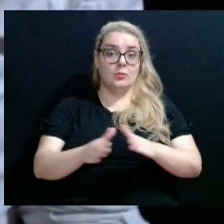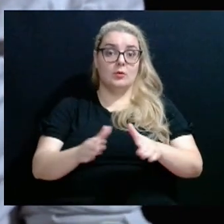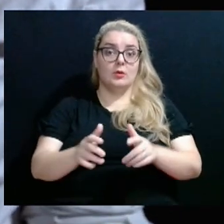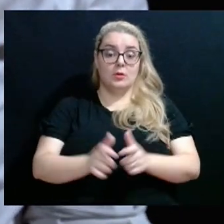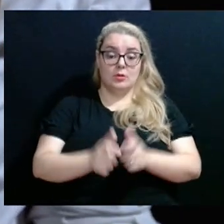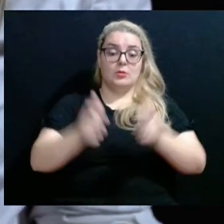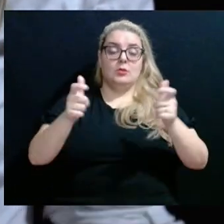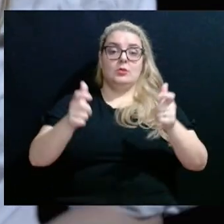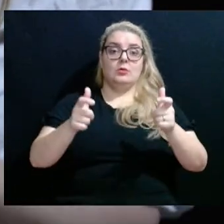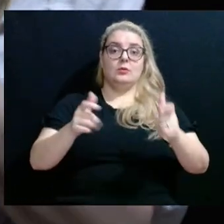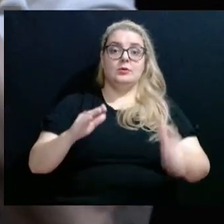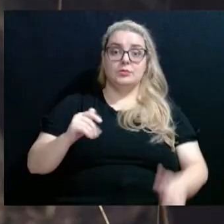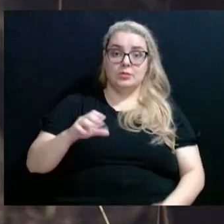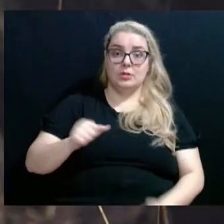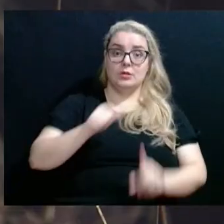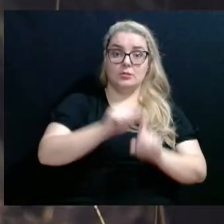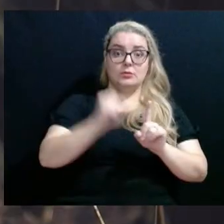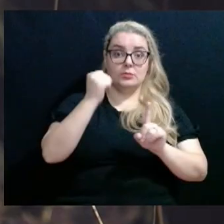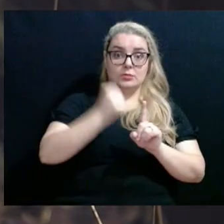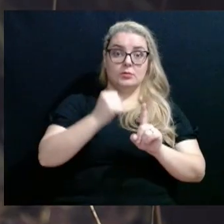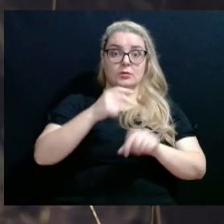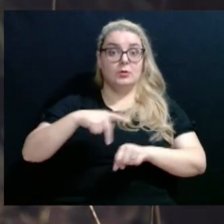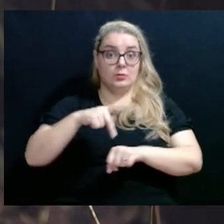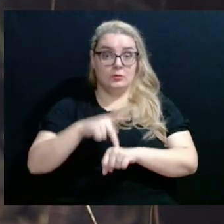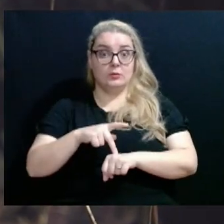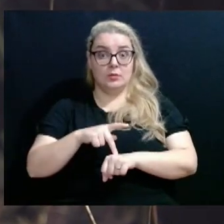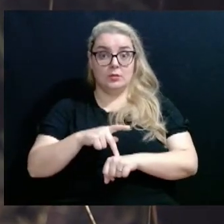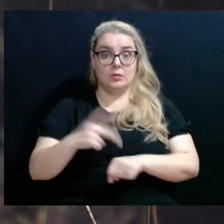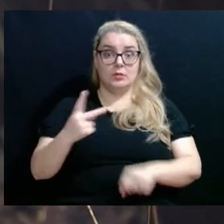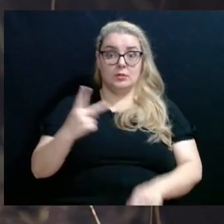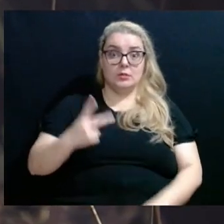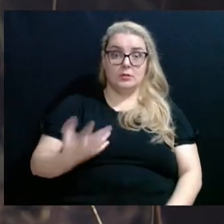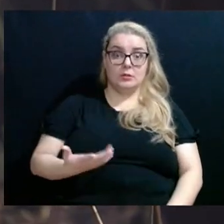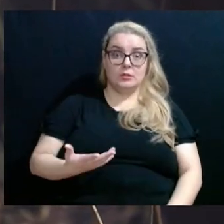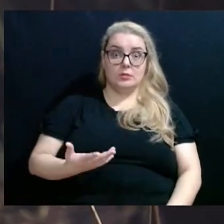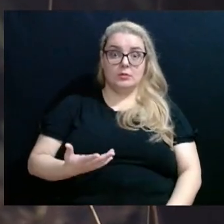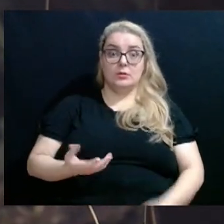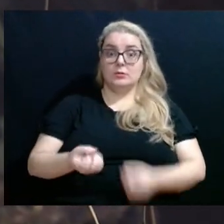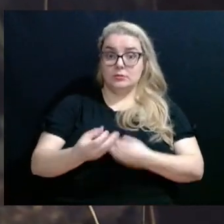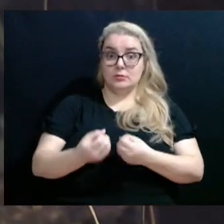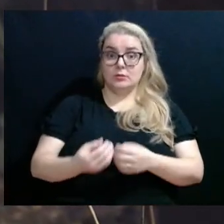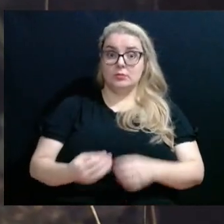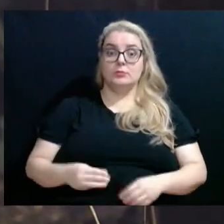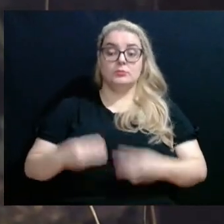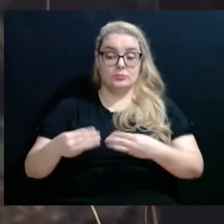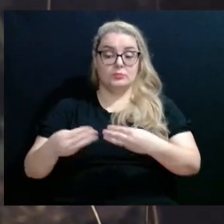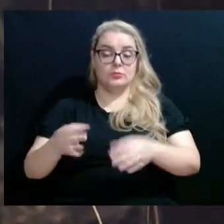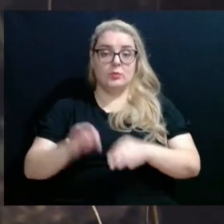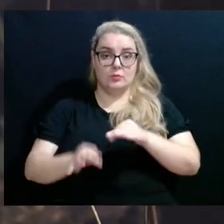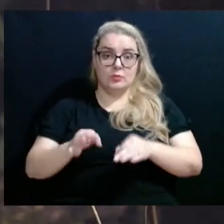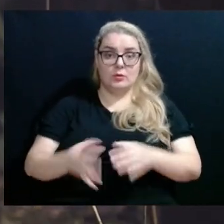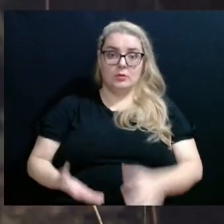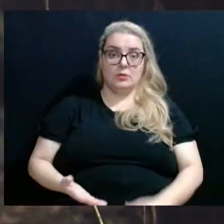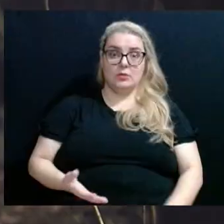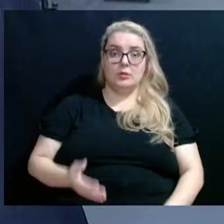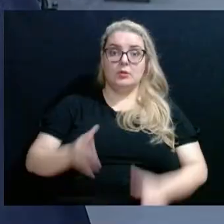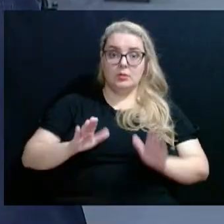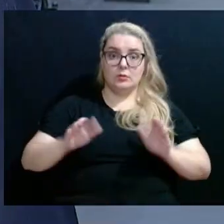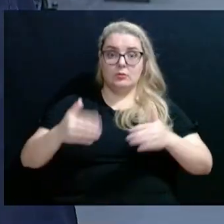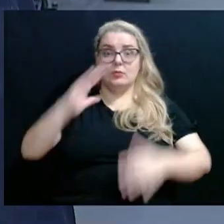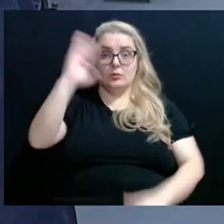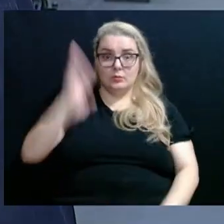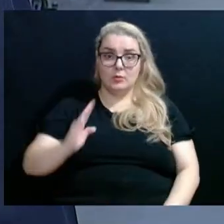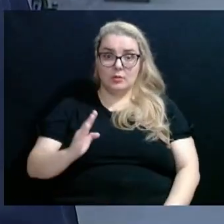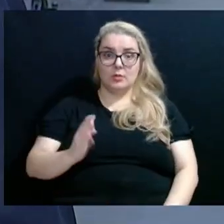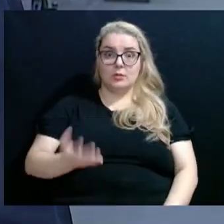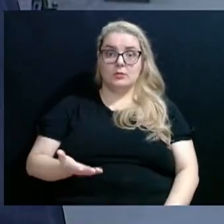casos de feminicídio no país, segundo dados do Ministério da Justiça e do Fórum Brasileiro de Segurança.